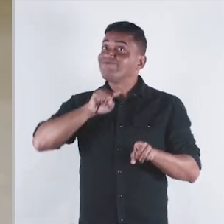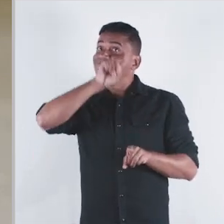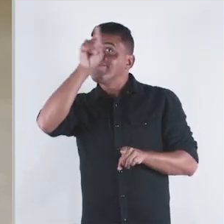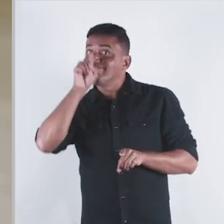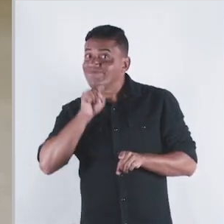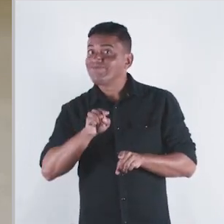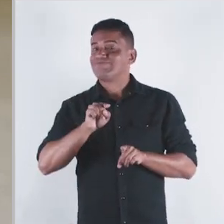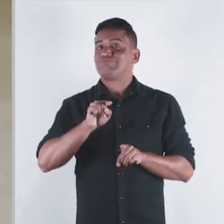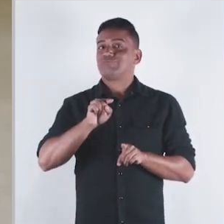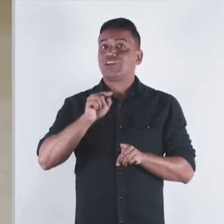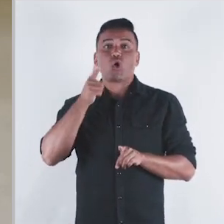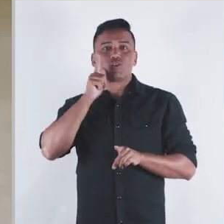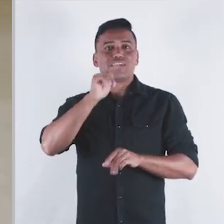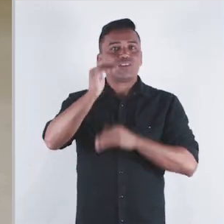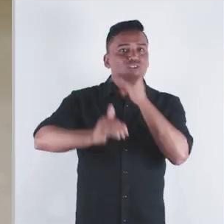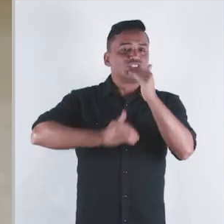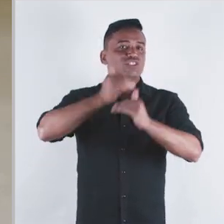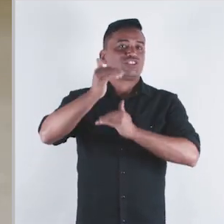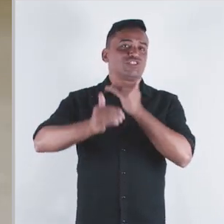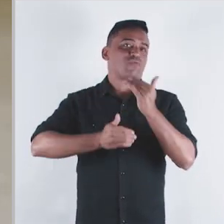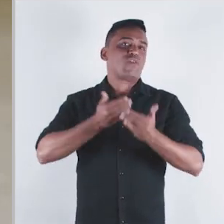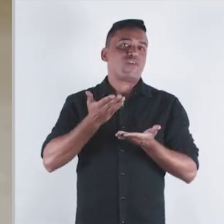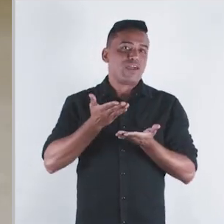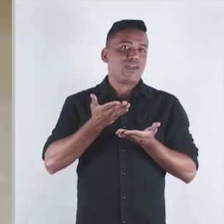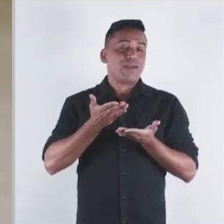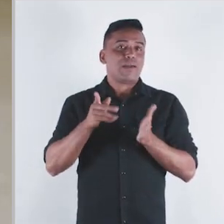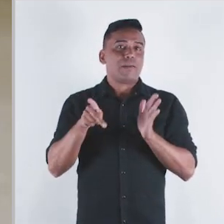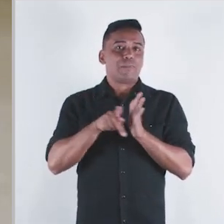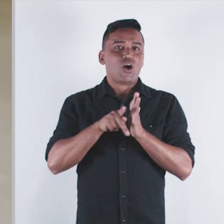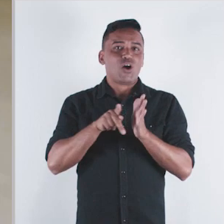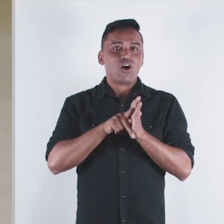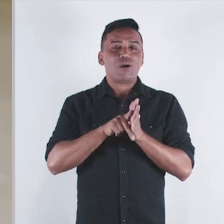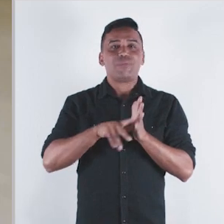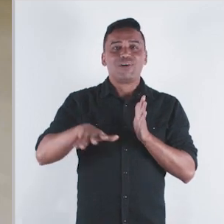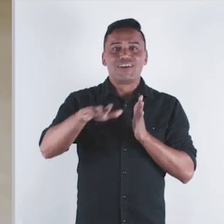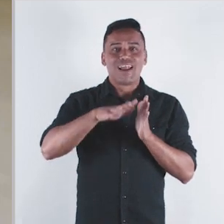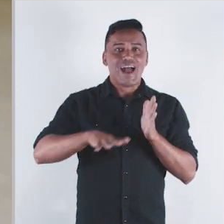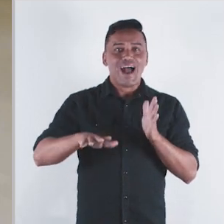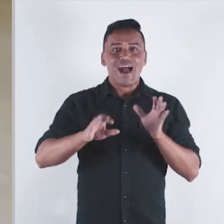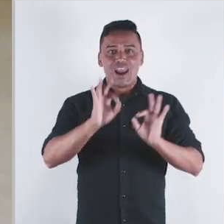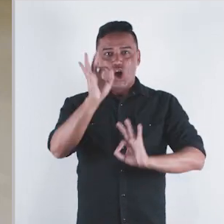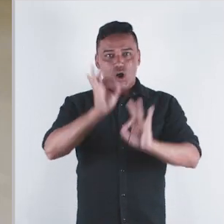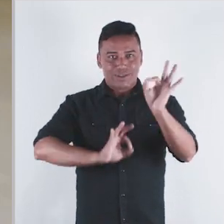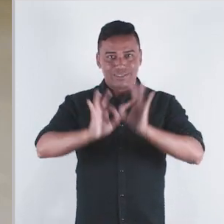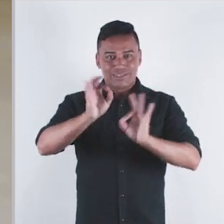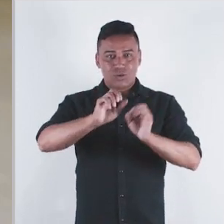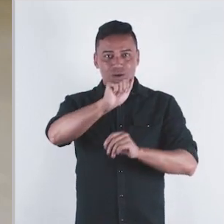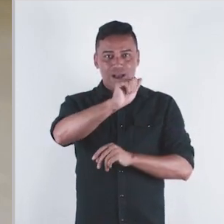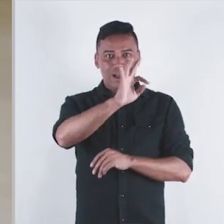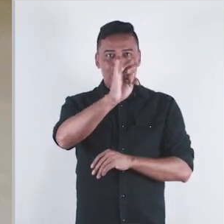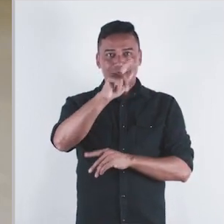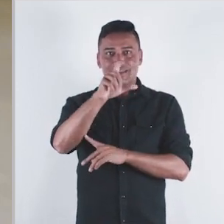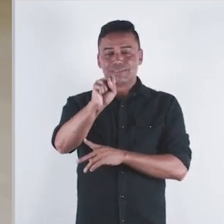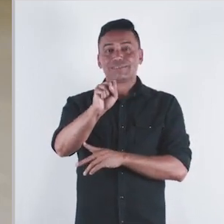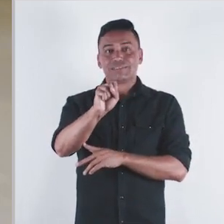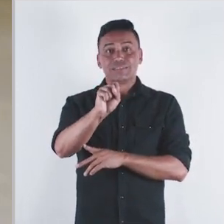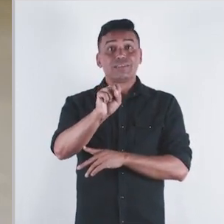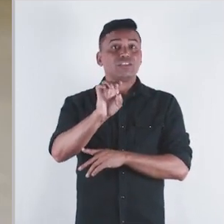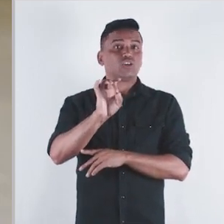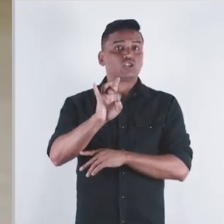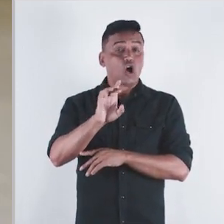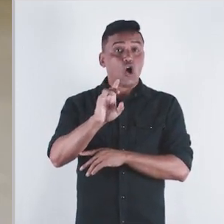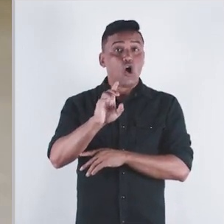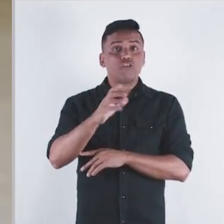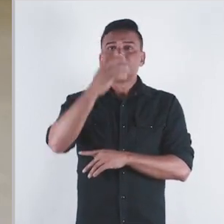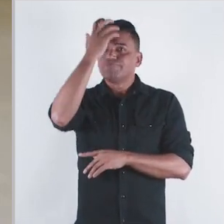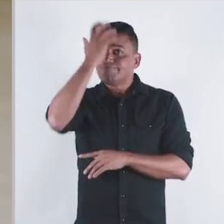conseguido desenvolver a partir desse mapeamento que foi realizado pelo Atlas, mas que são hipóteses que só poderão ser confirmadas,